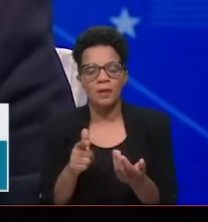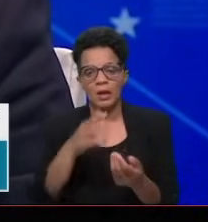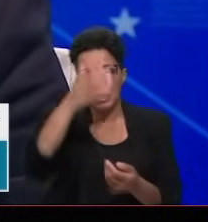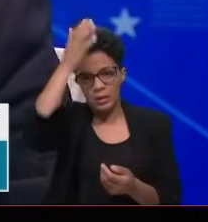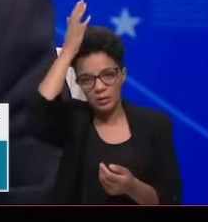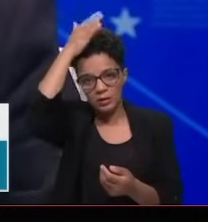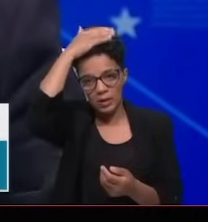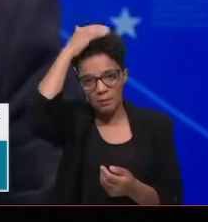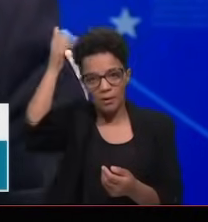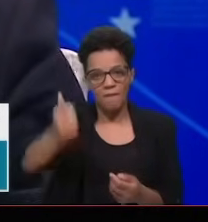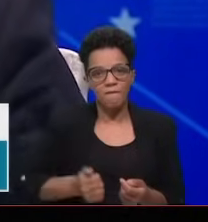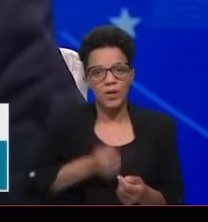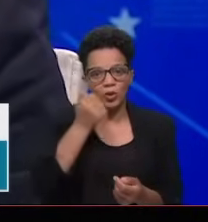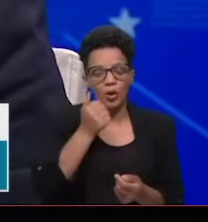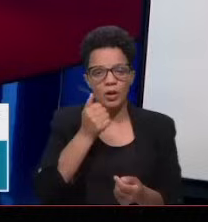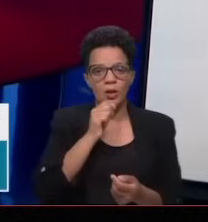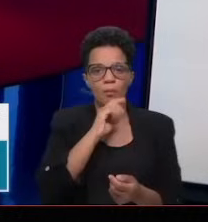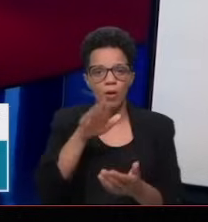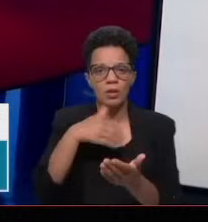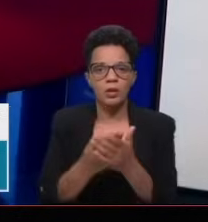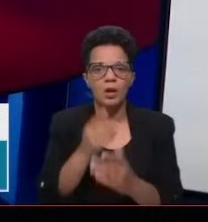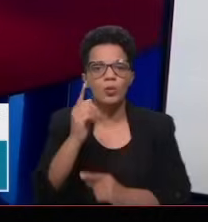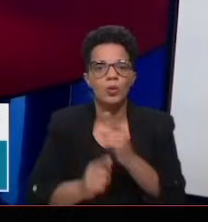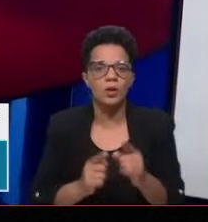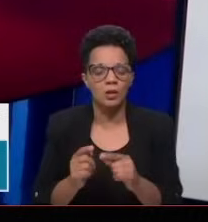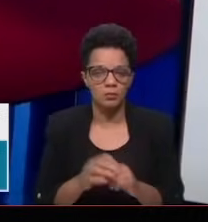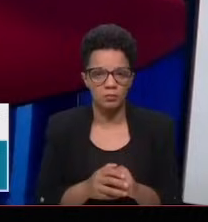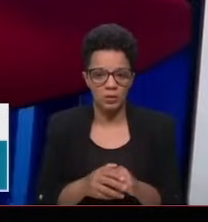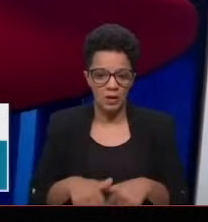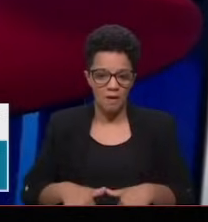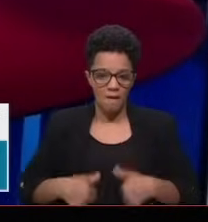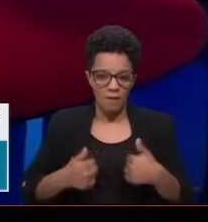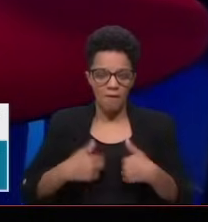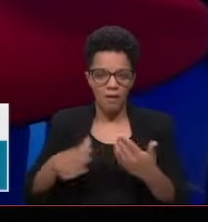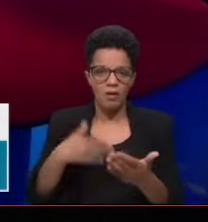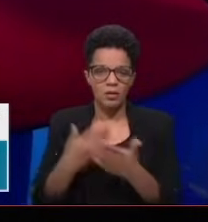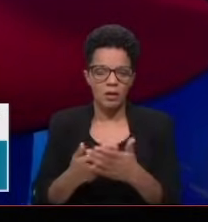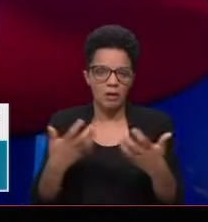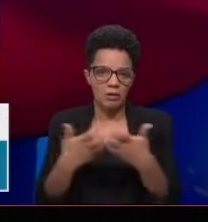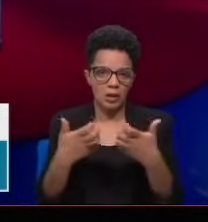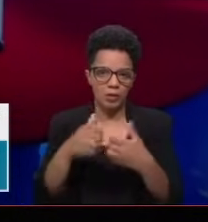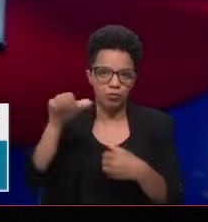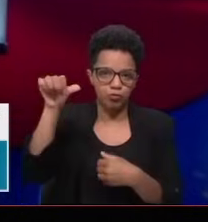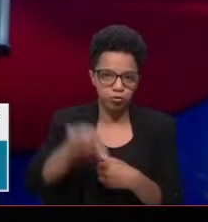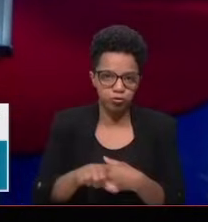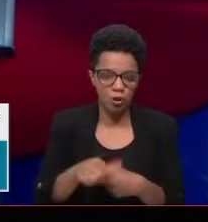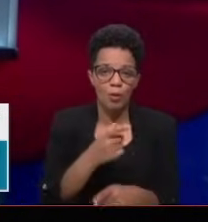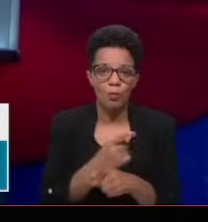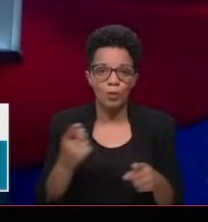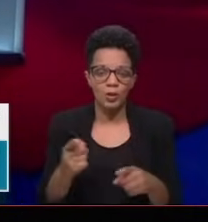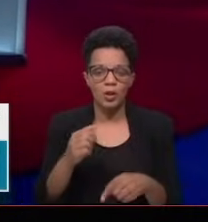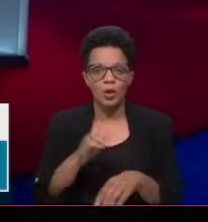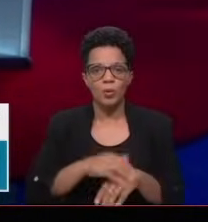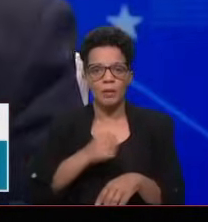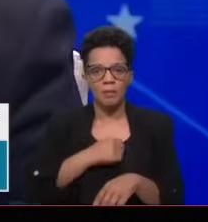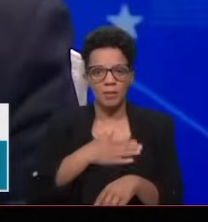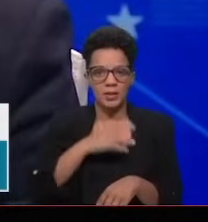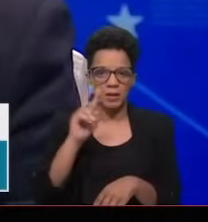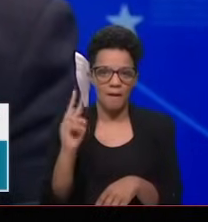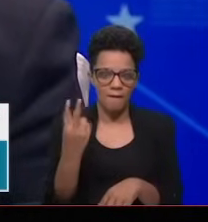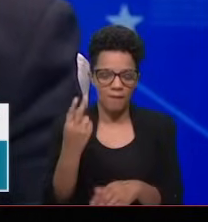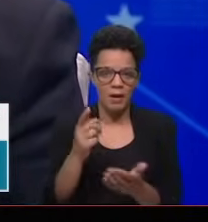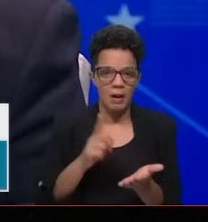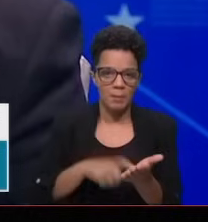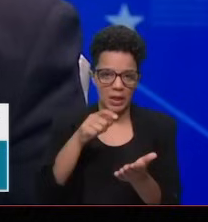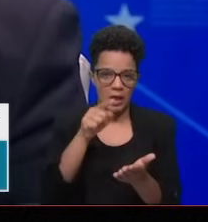trump pode dar a trump ou ele agiz o conflito de alguma forma porque tem duas empresas Americanas extremamente fortes a